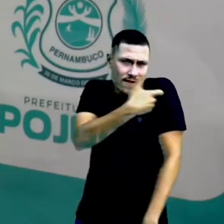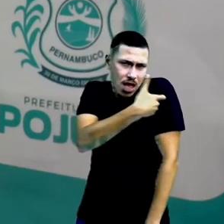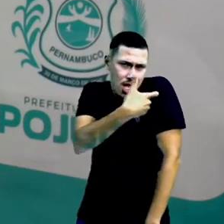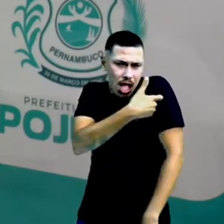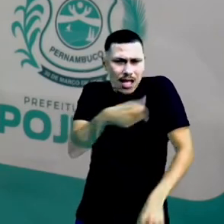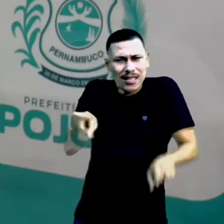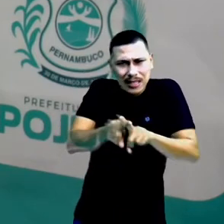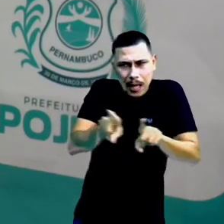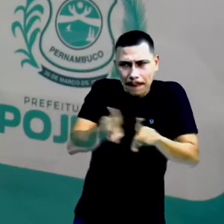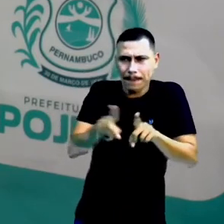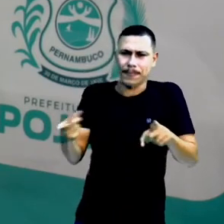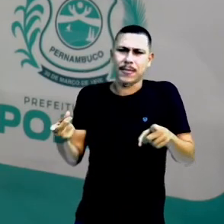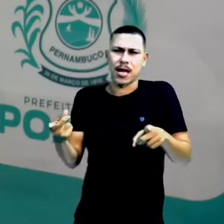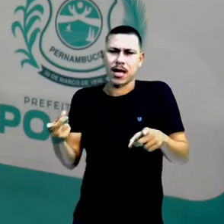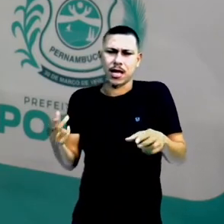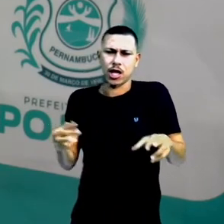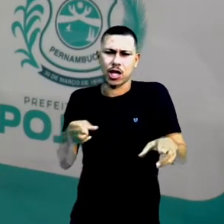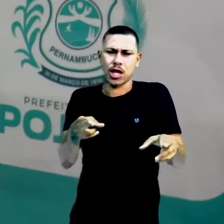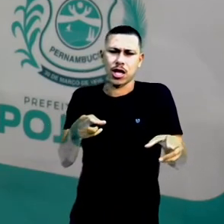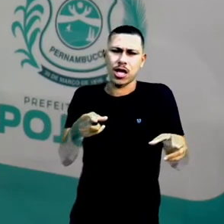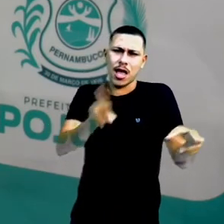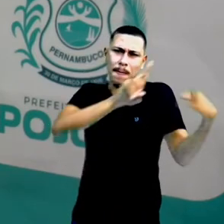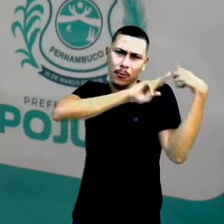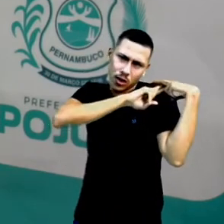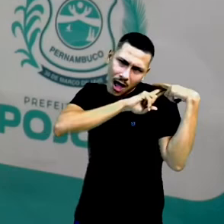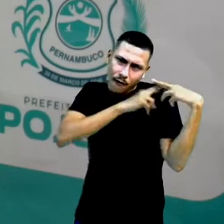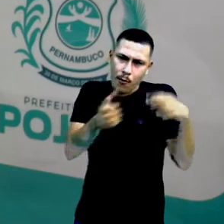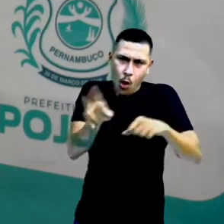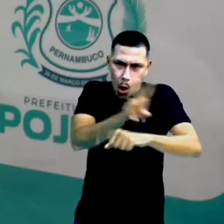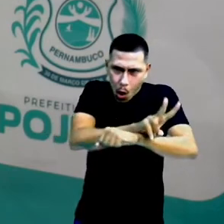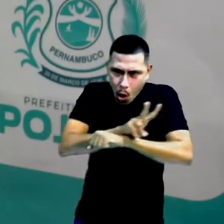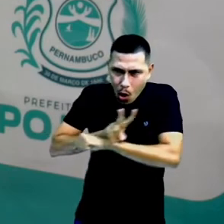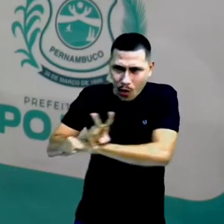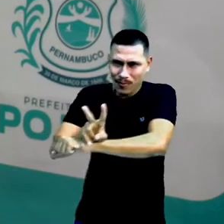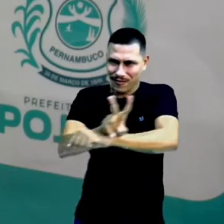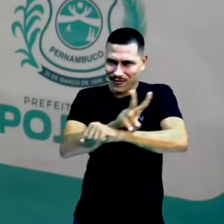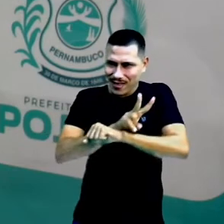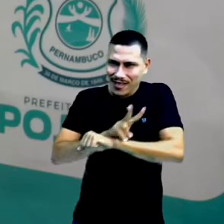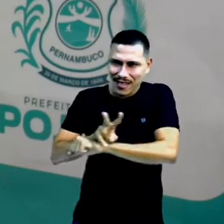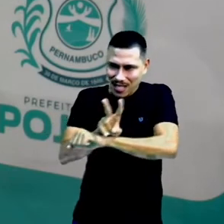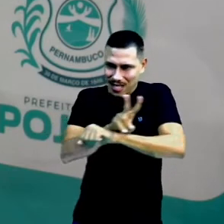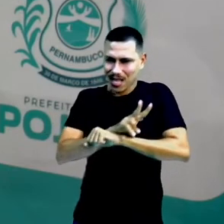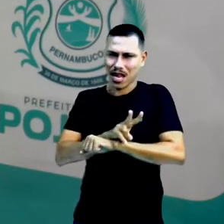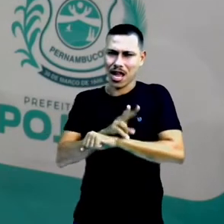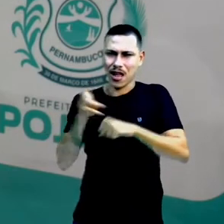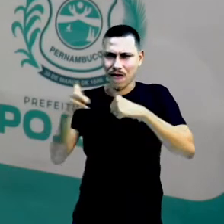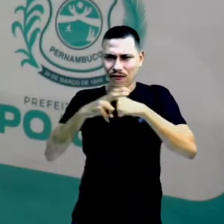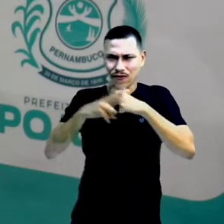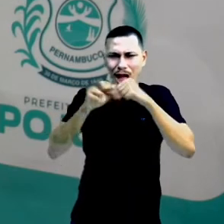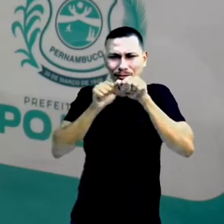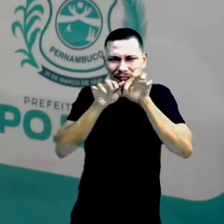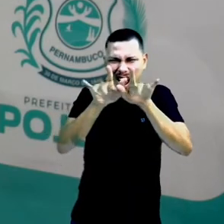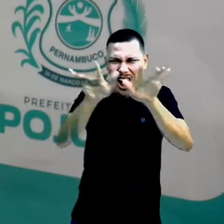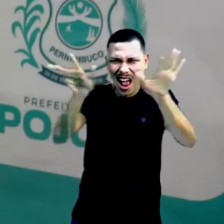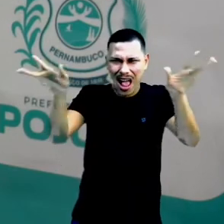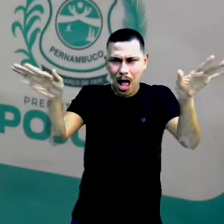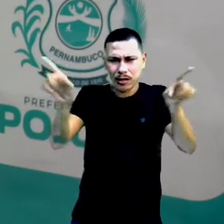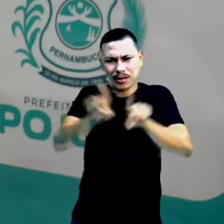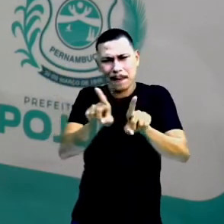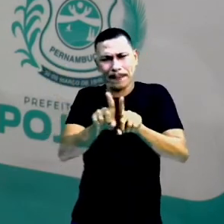principais funções da vai da vacinação é conter a proliferação de vírus e outras condições de